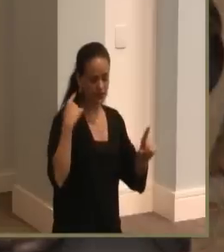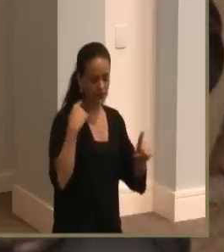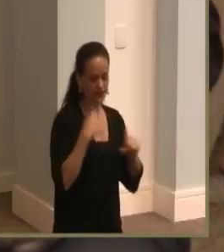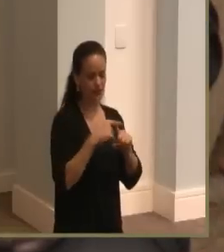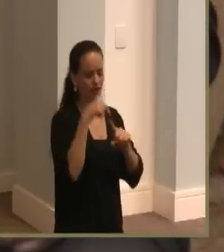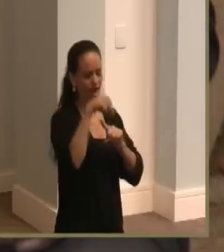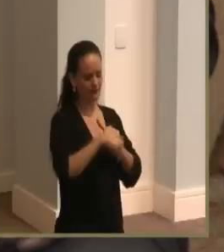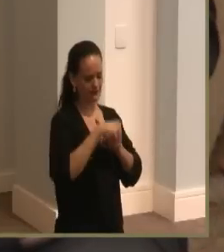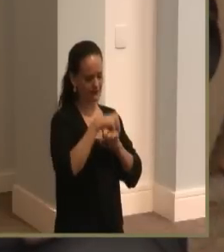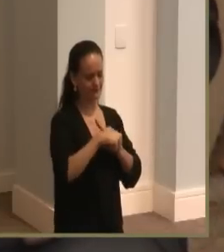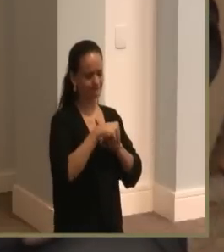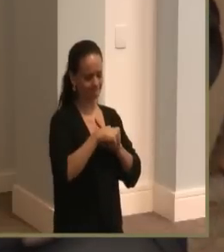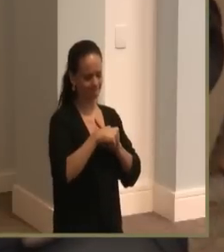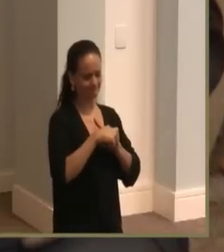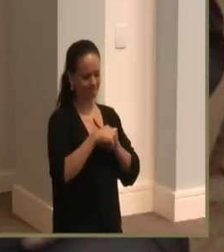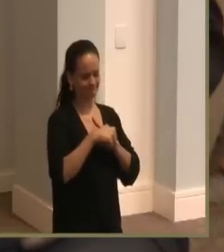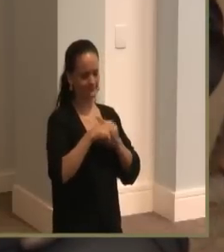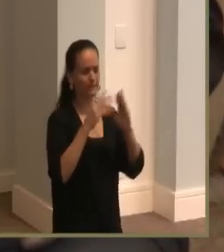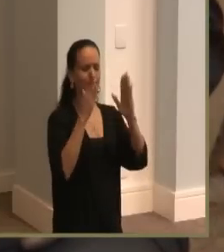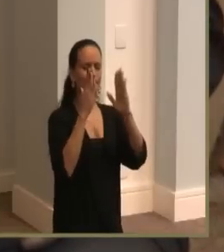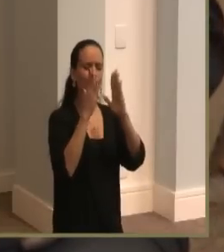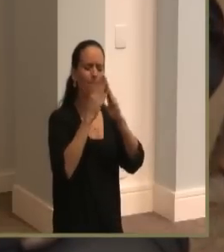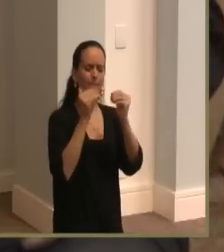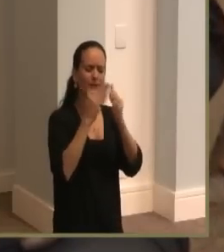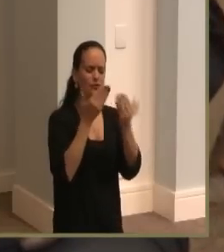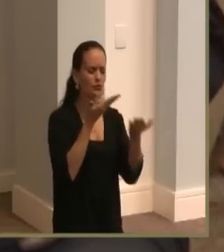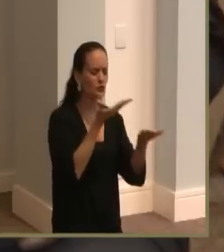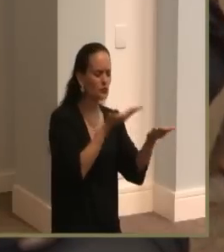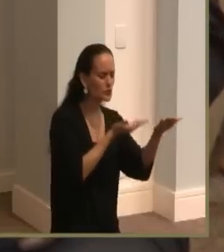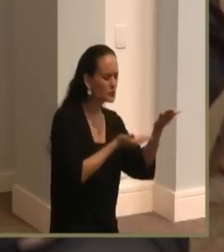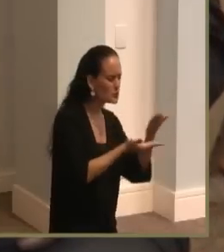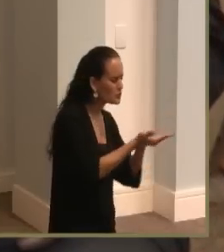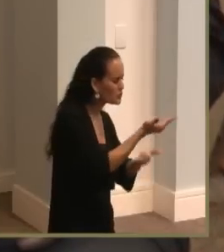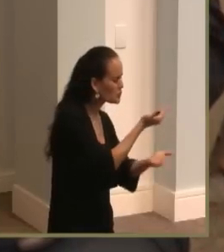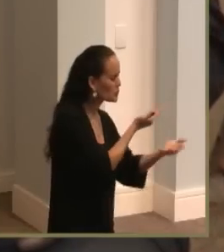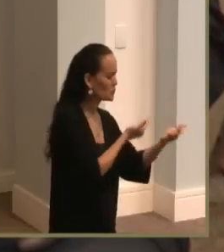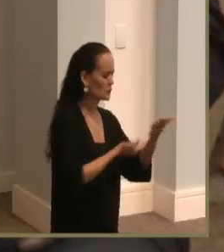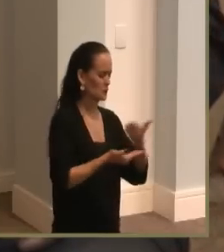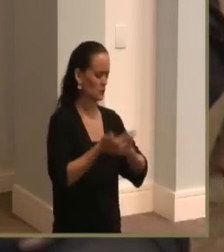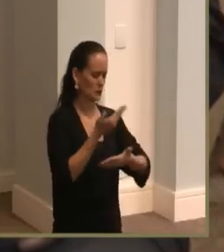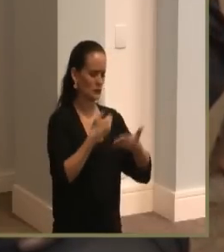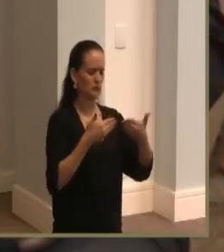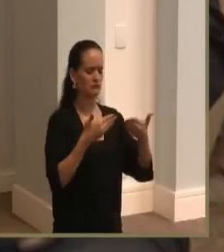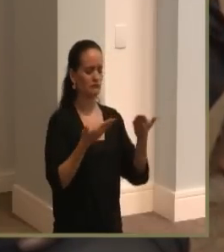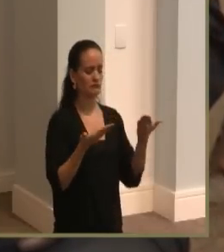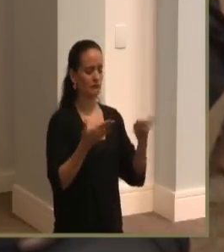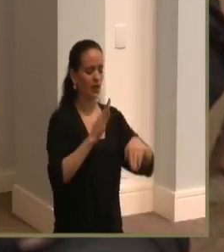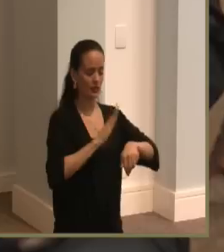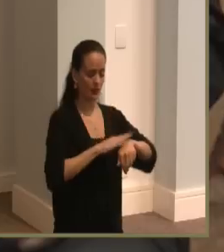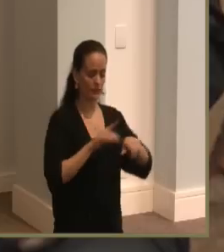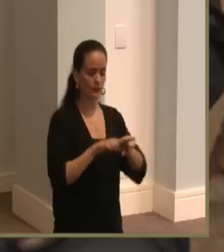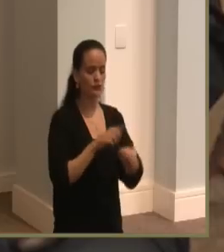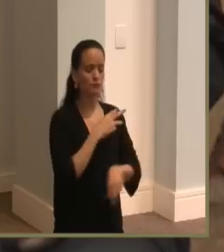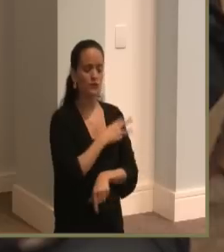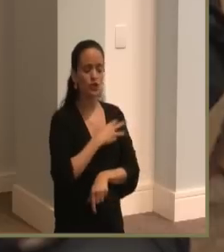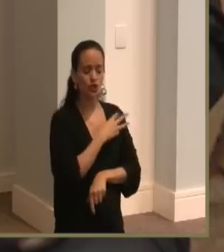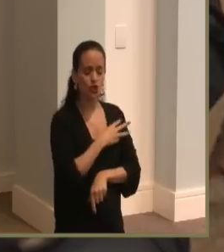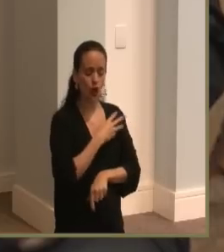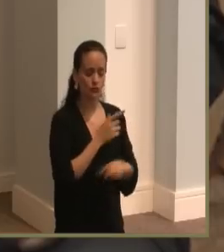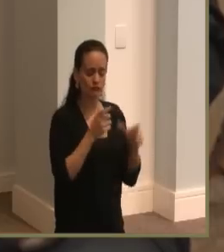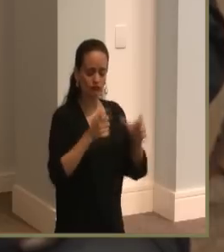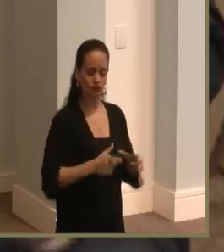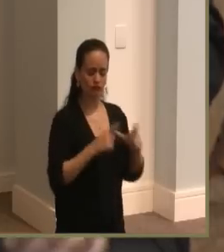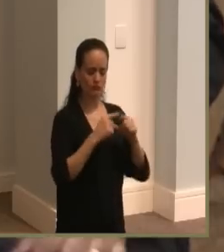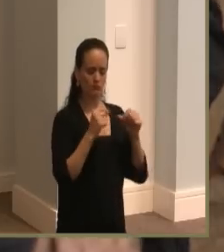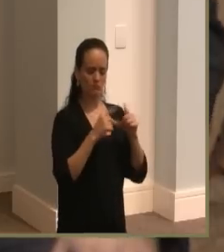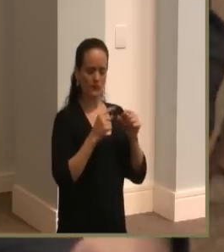momento está intercedendo uns pelos outros, por esse momento, ó Deus, de missões locais, quando nós queremos refletir